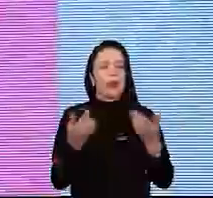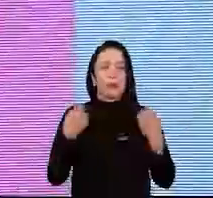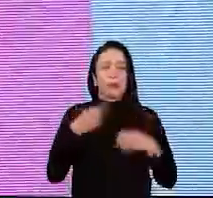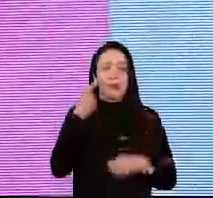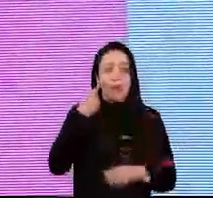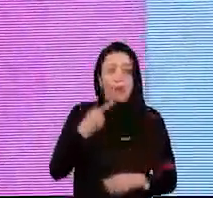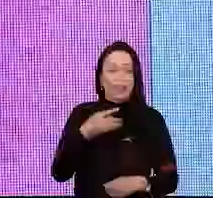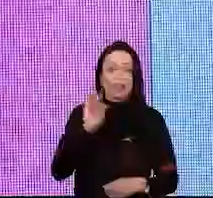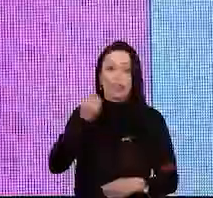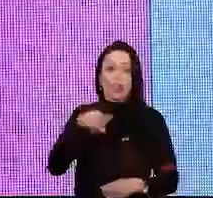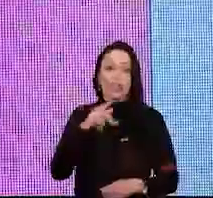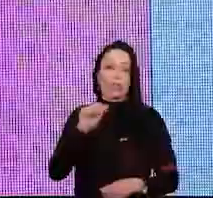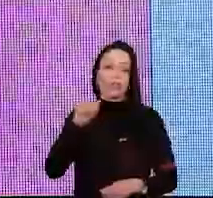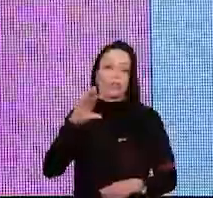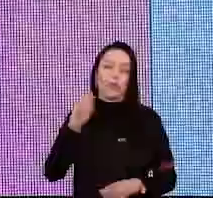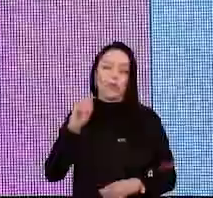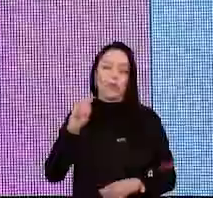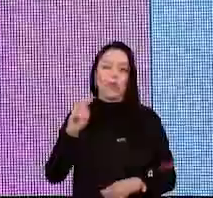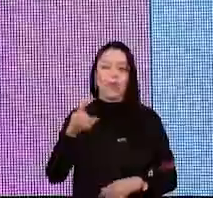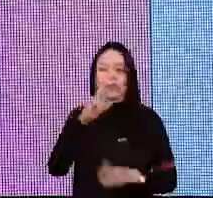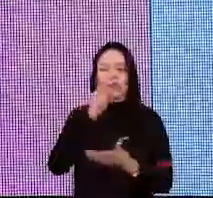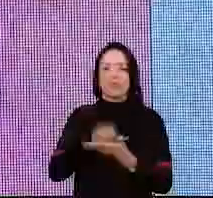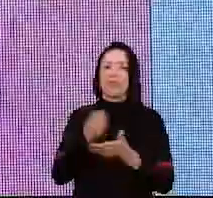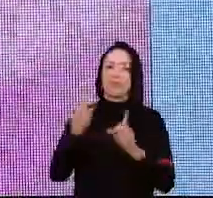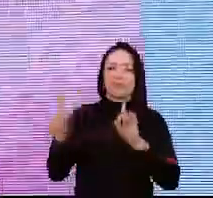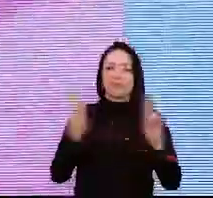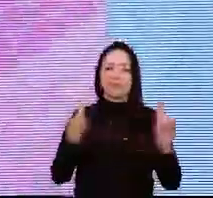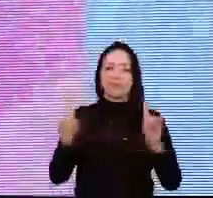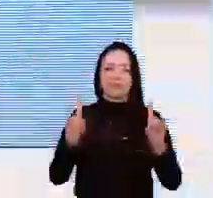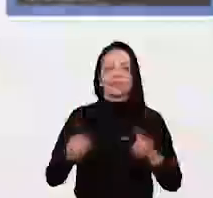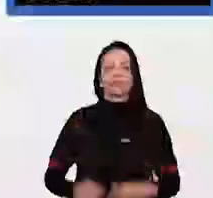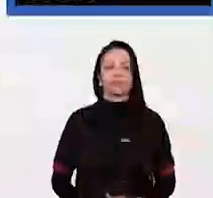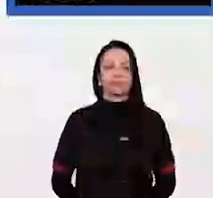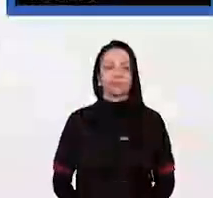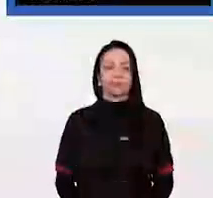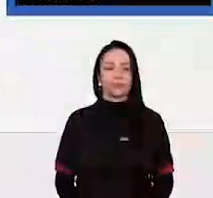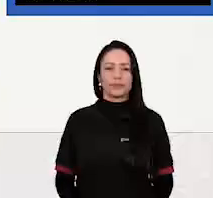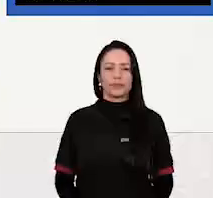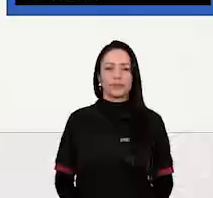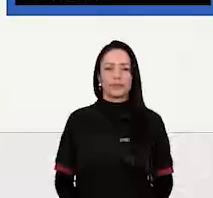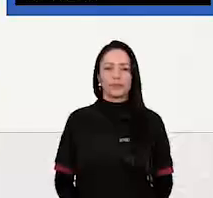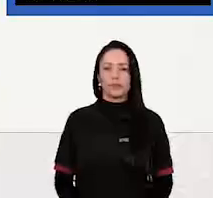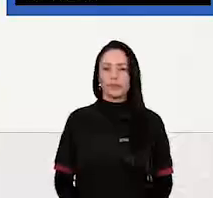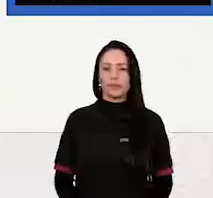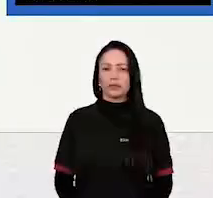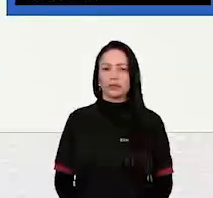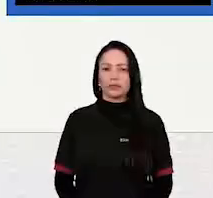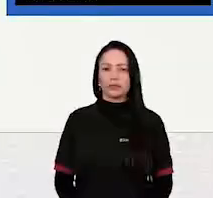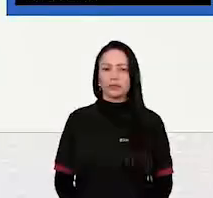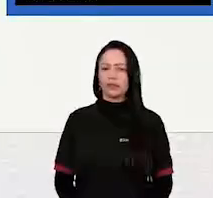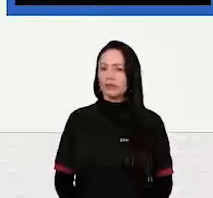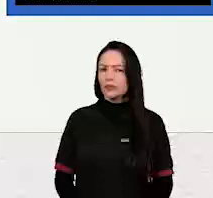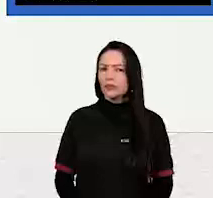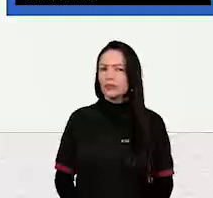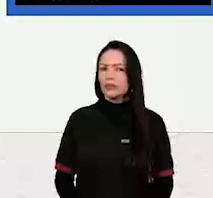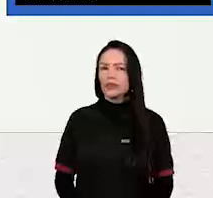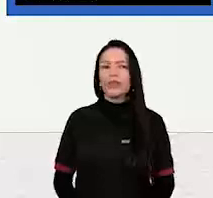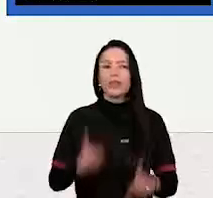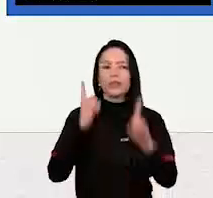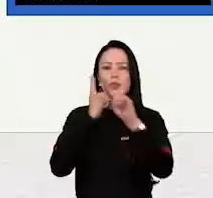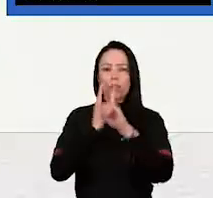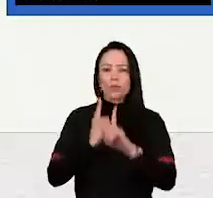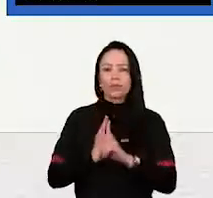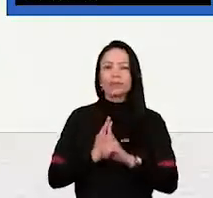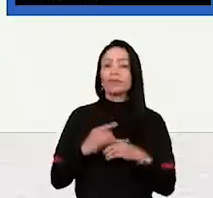tímpano, né? Então, por isso que a gente opta por esse cenário. E o que a gente pode